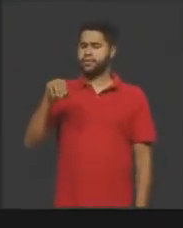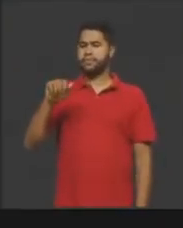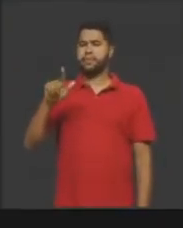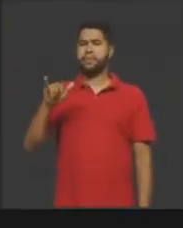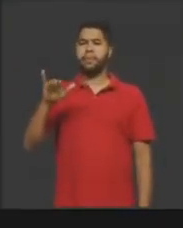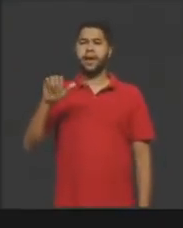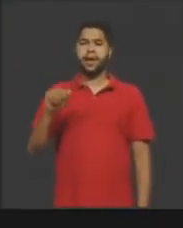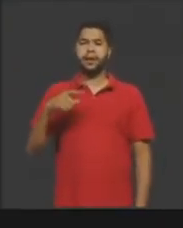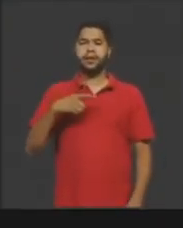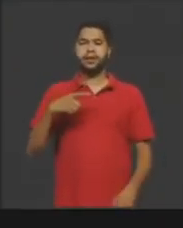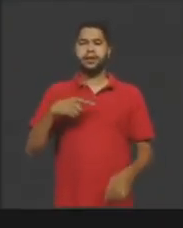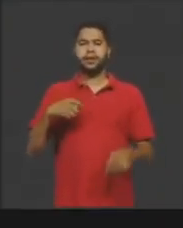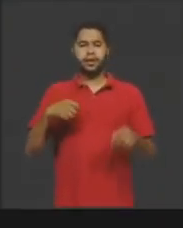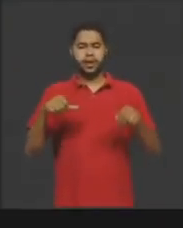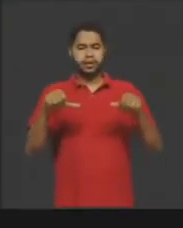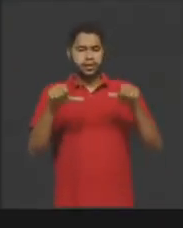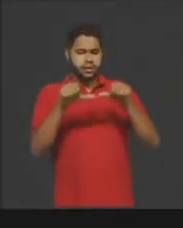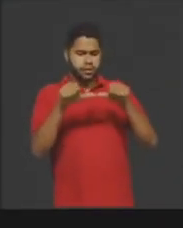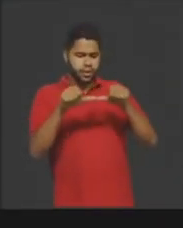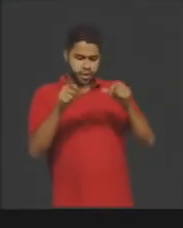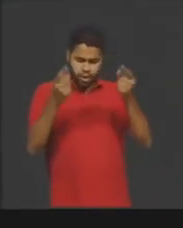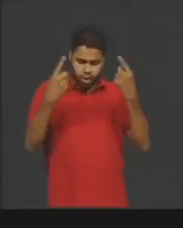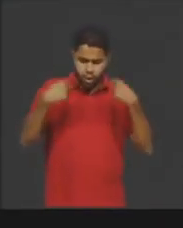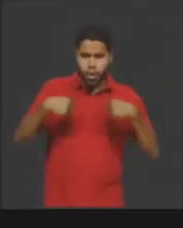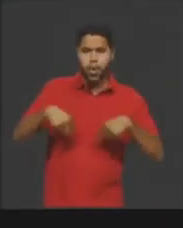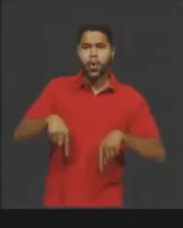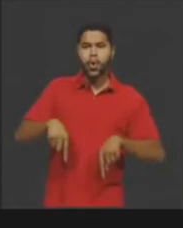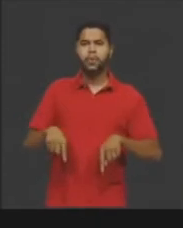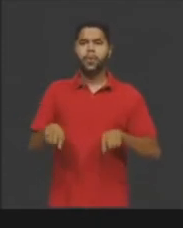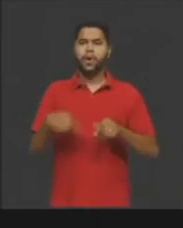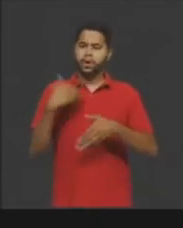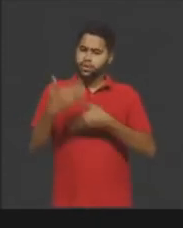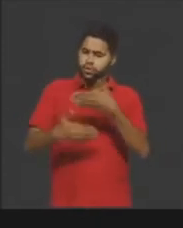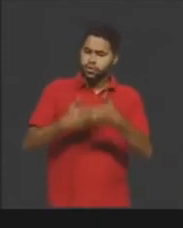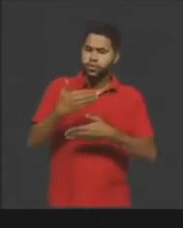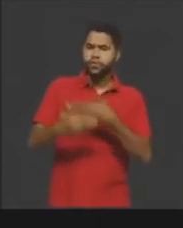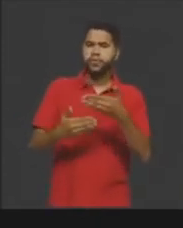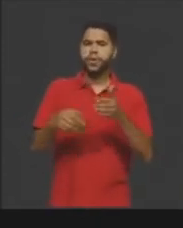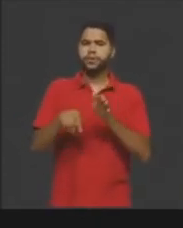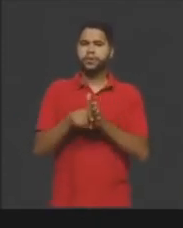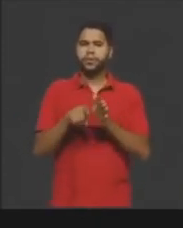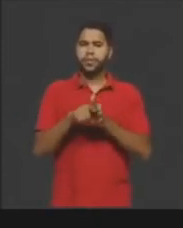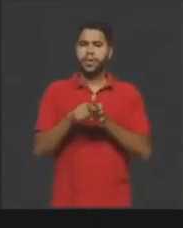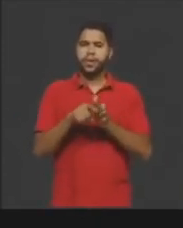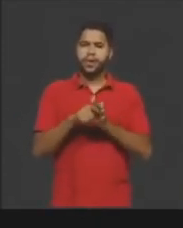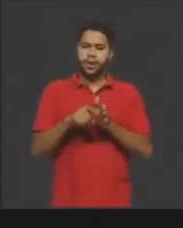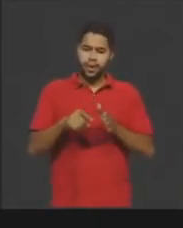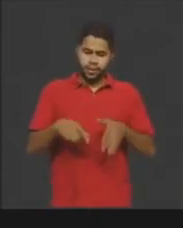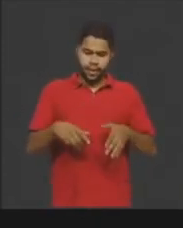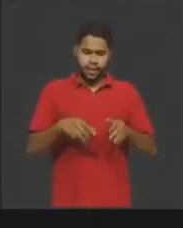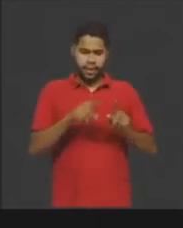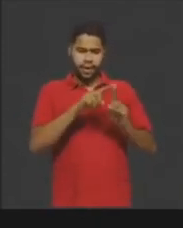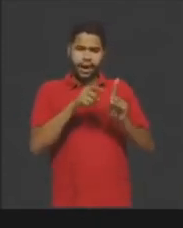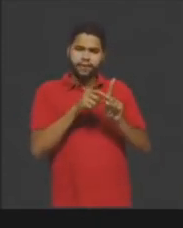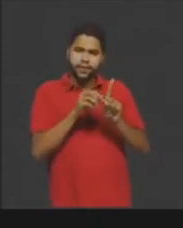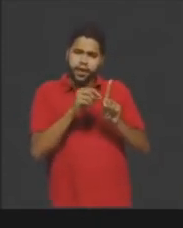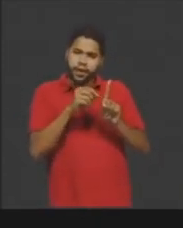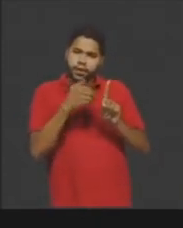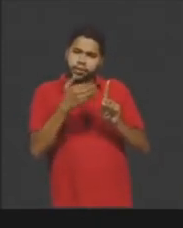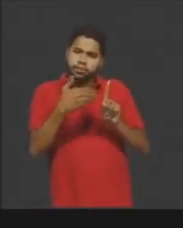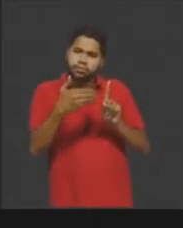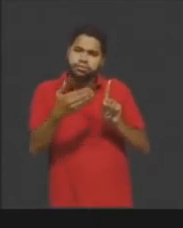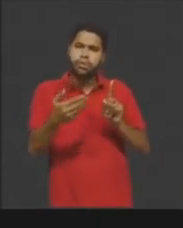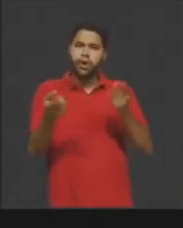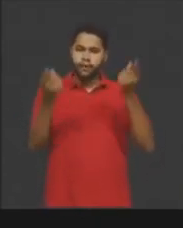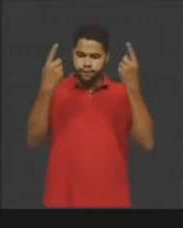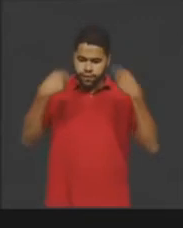corporal. Simetria corporal, desenvolvimento embrionário, fisiologia e morfologia. Mostrando aqui o meu